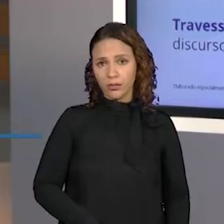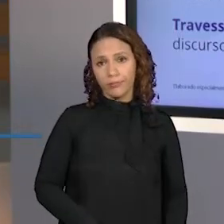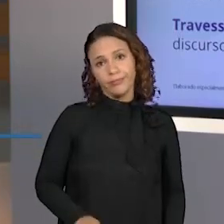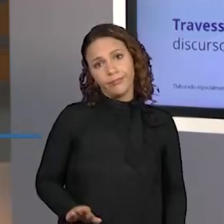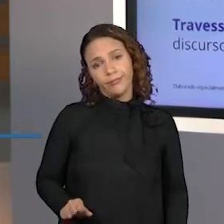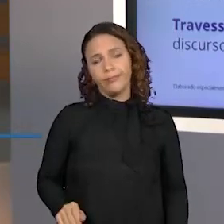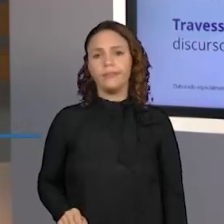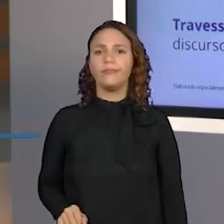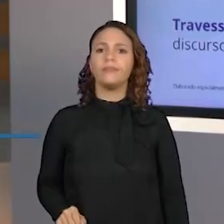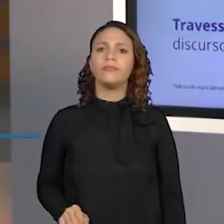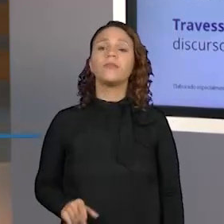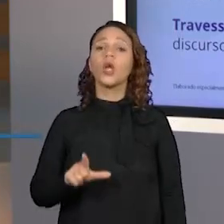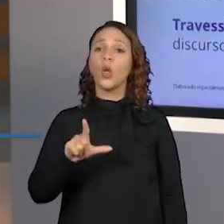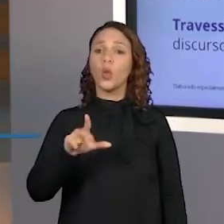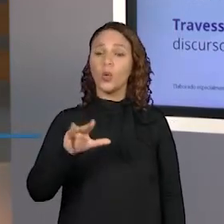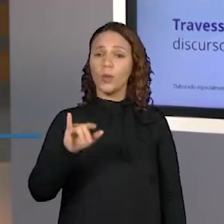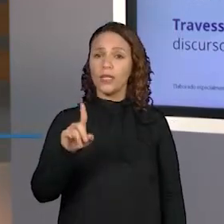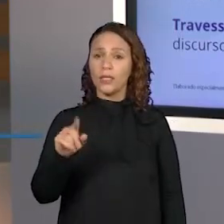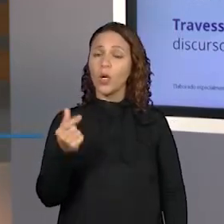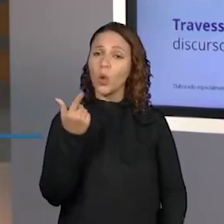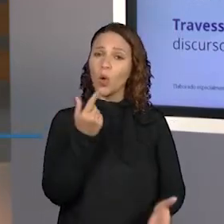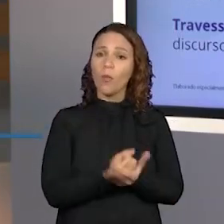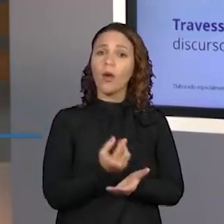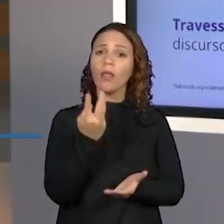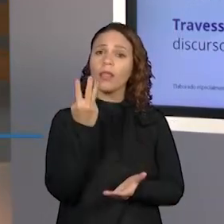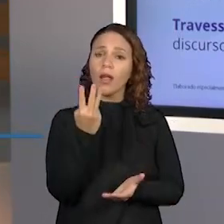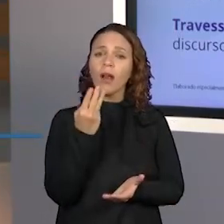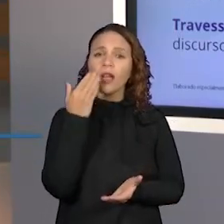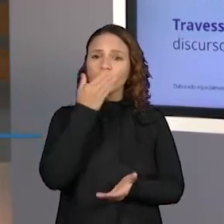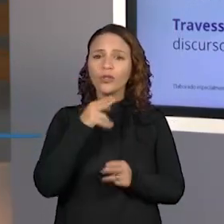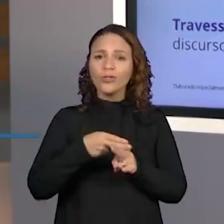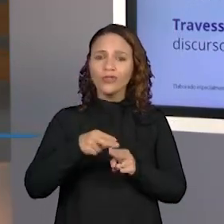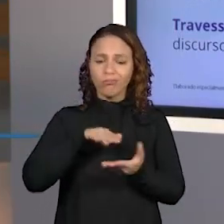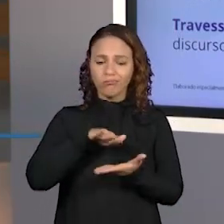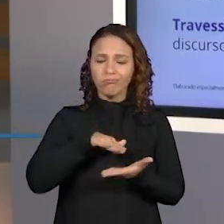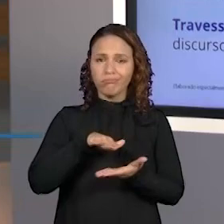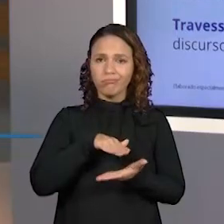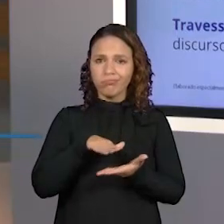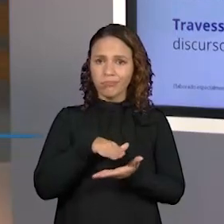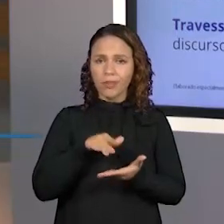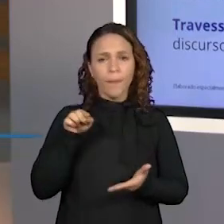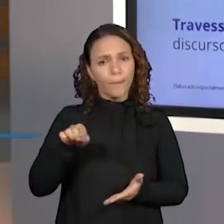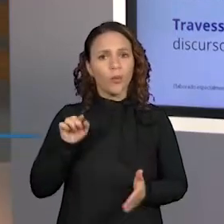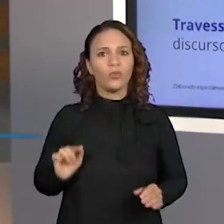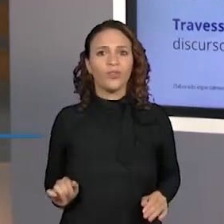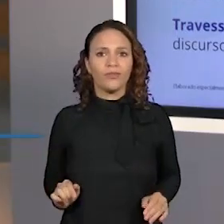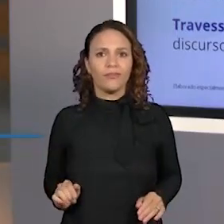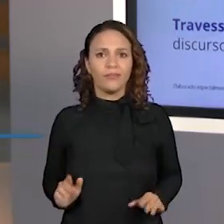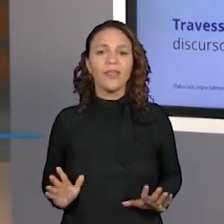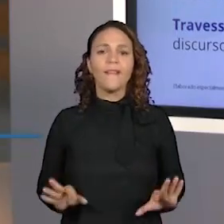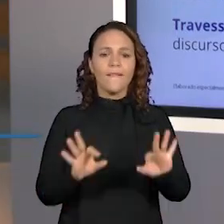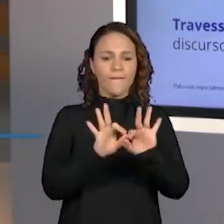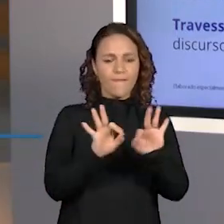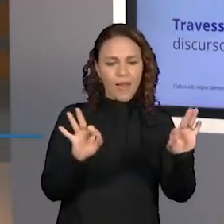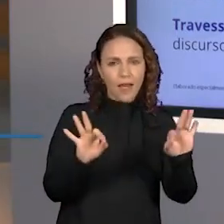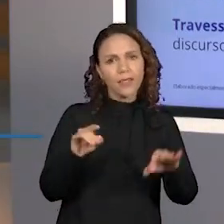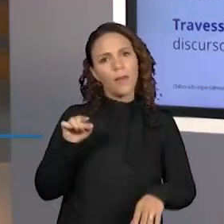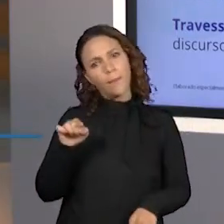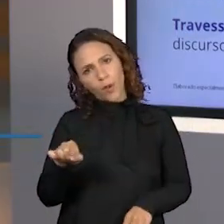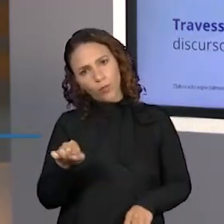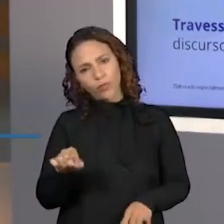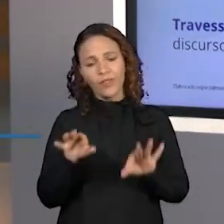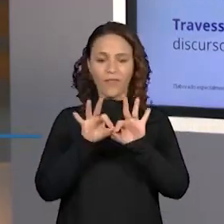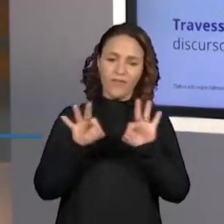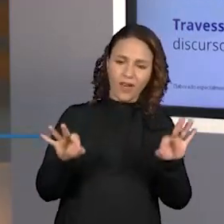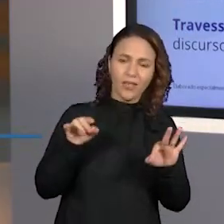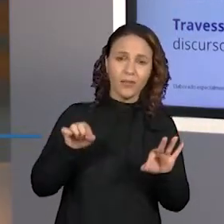Luísa comprou 3 brigadeiros. Ponto final. Eu fiz uma declaração e pontuei.